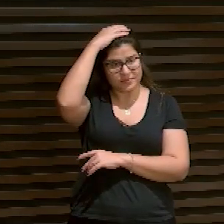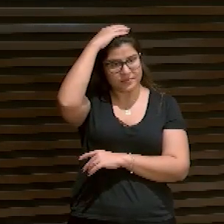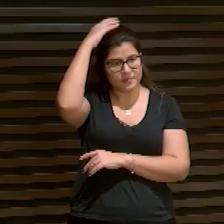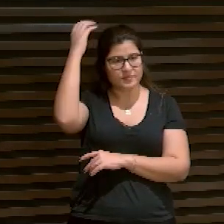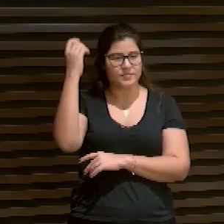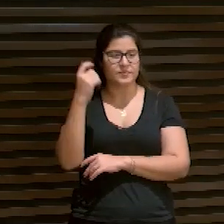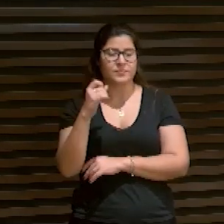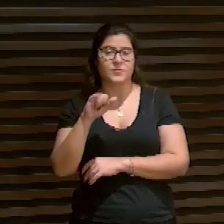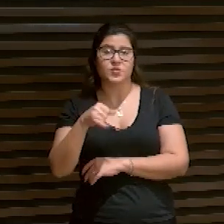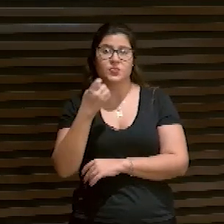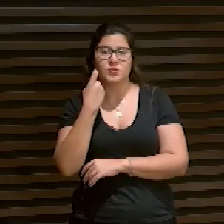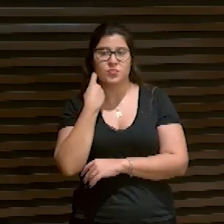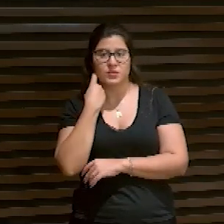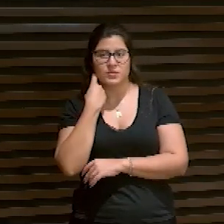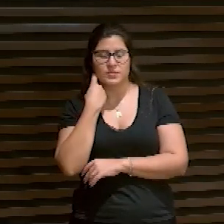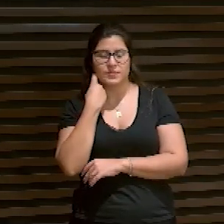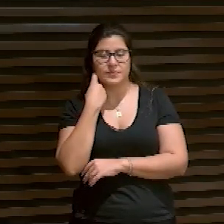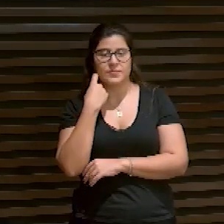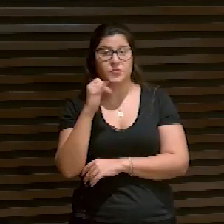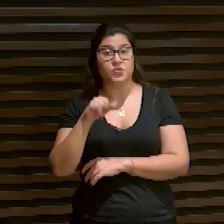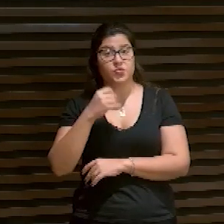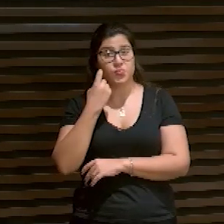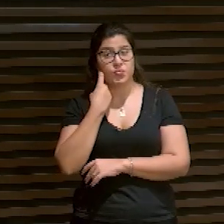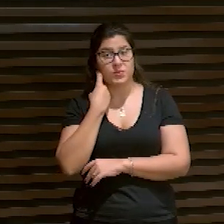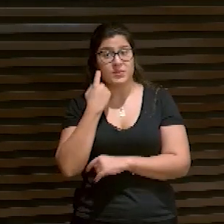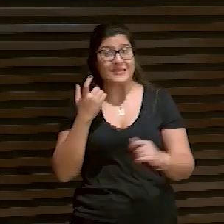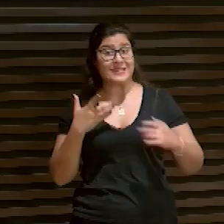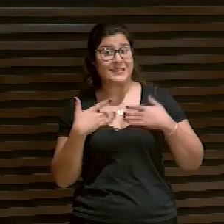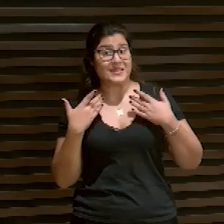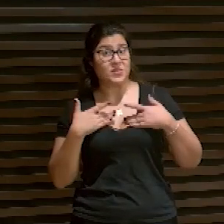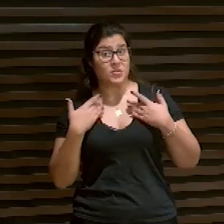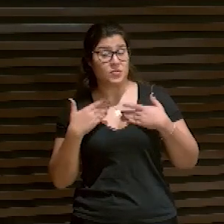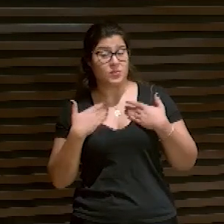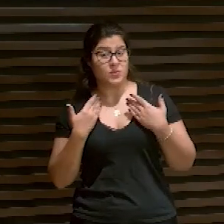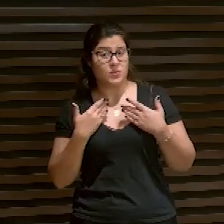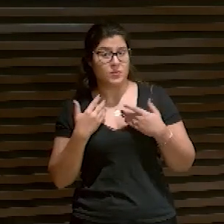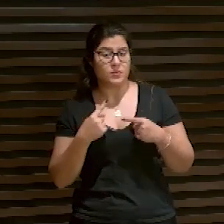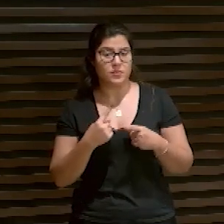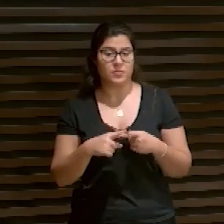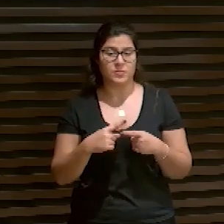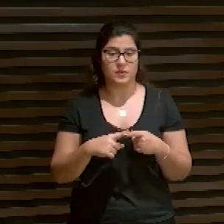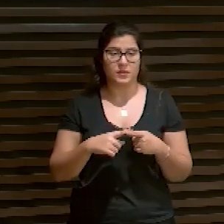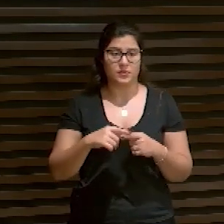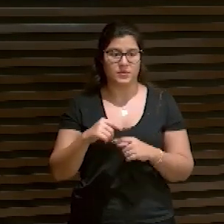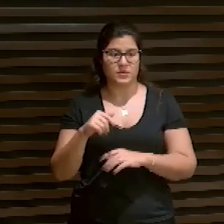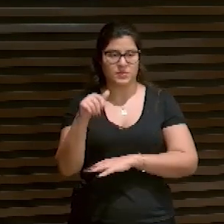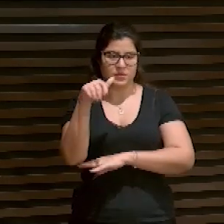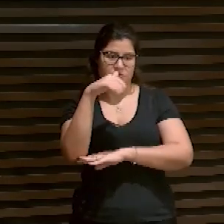desconforto. Jonas, pois, se alegrou em extremo por causa da planta.